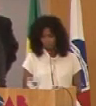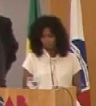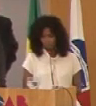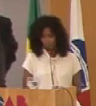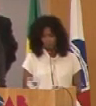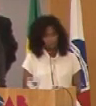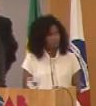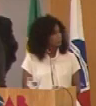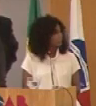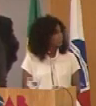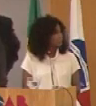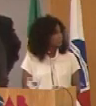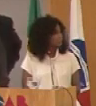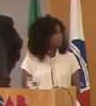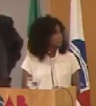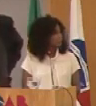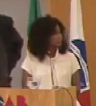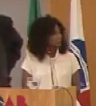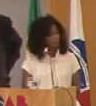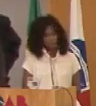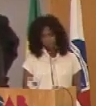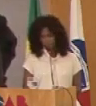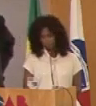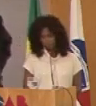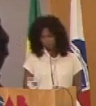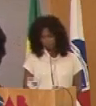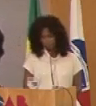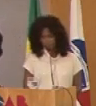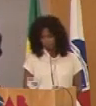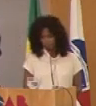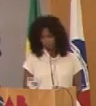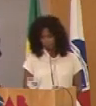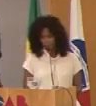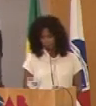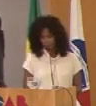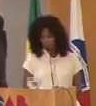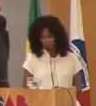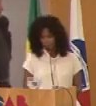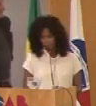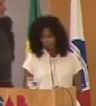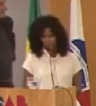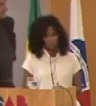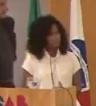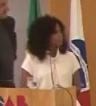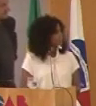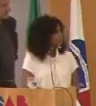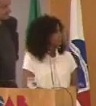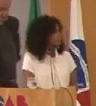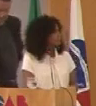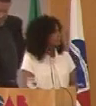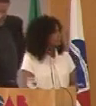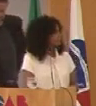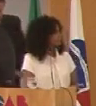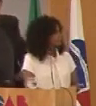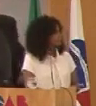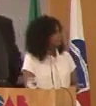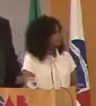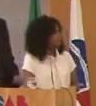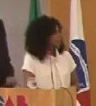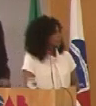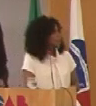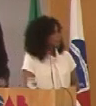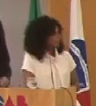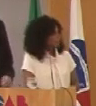Tá ligado? Bom dia a todos e todas. Cumprimentando ao José Carlos Dias e